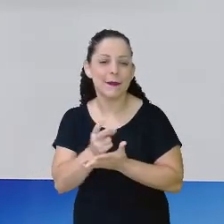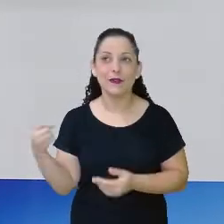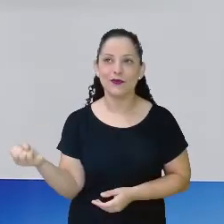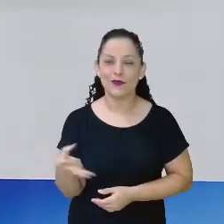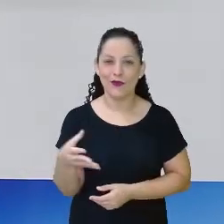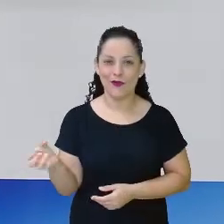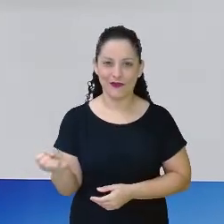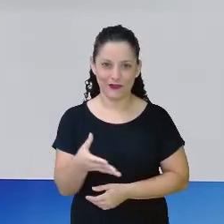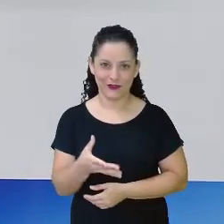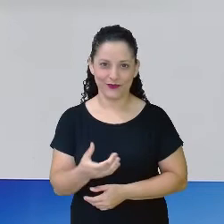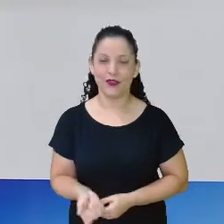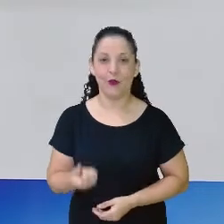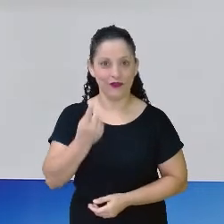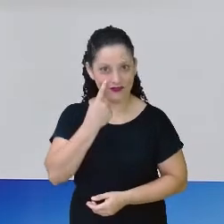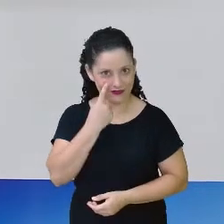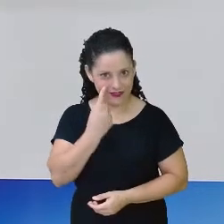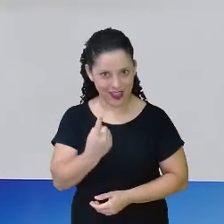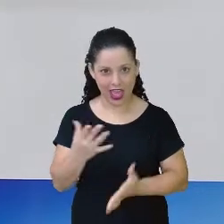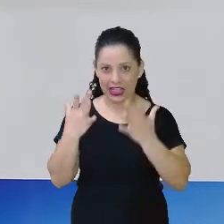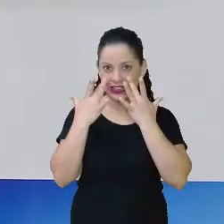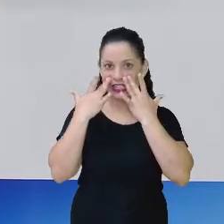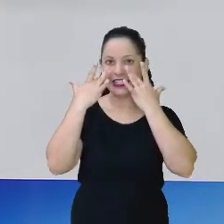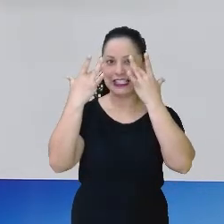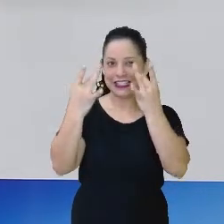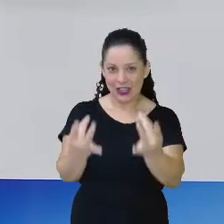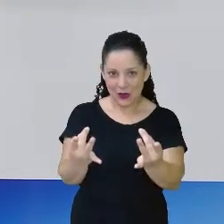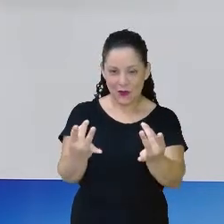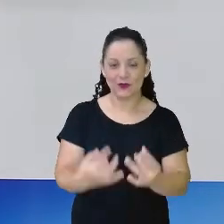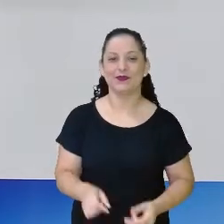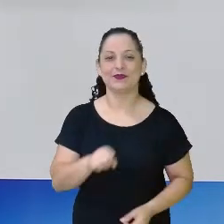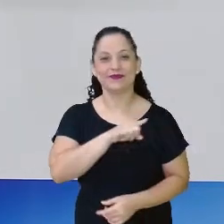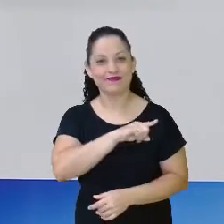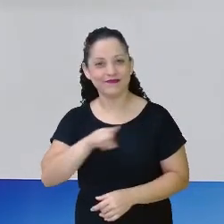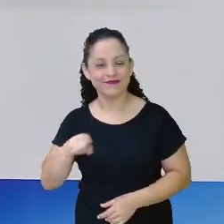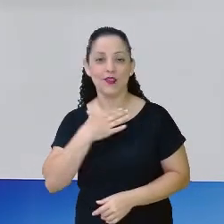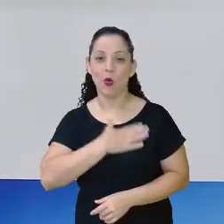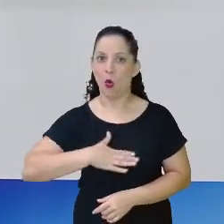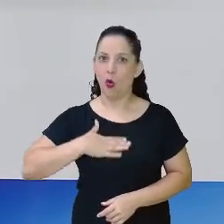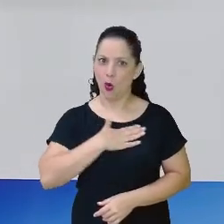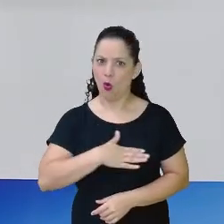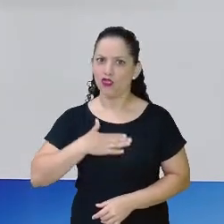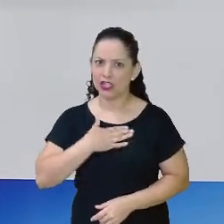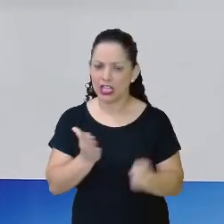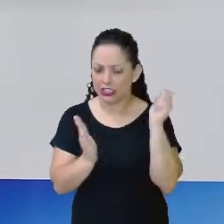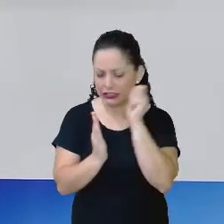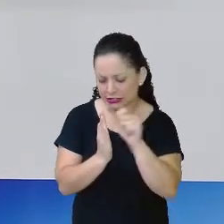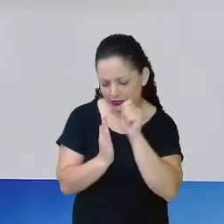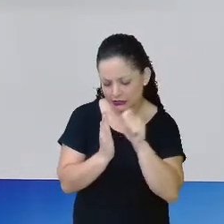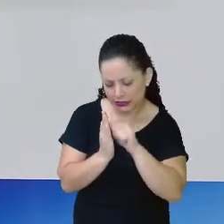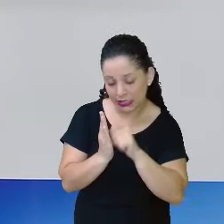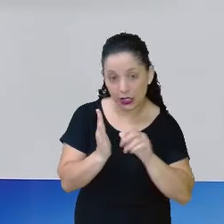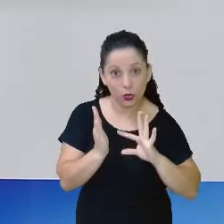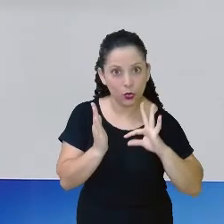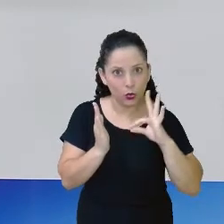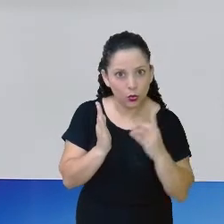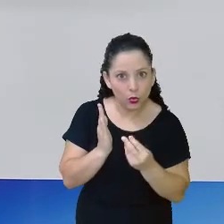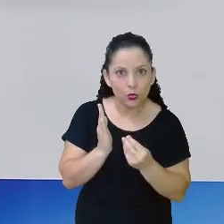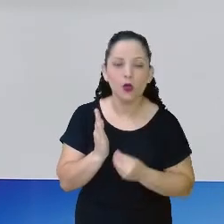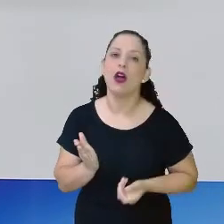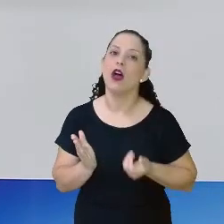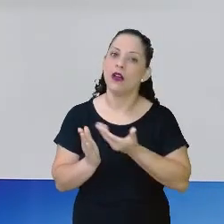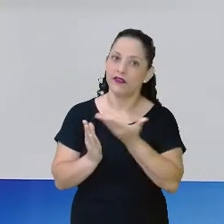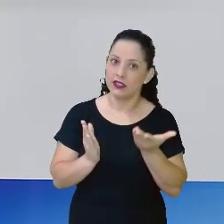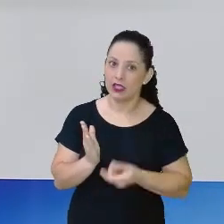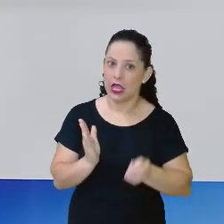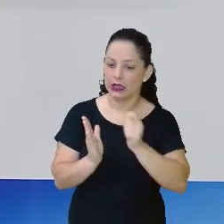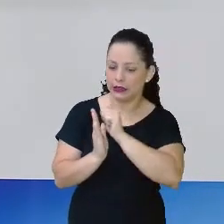Então, fica atento, você que é aquele estudante que gosta, né, de registrar no seu caderno, fica à vontade, tá? Coloca a data, o